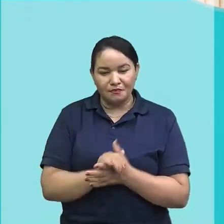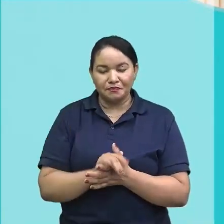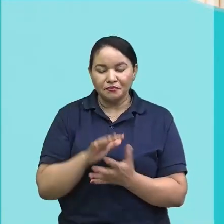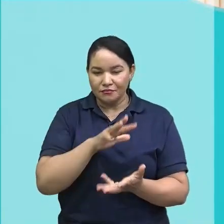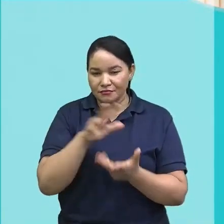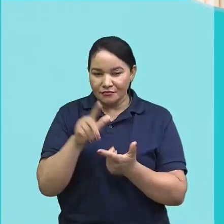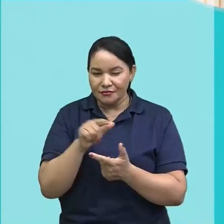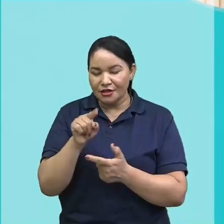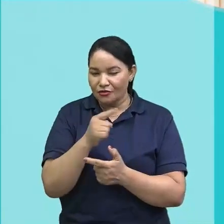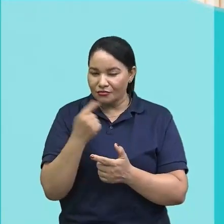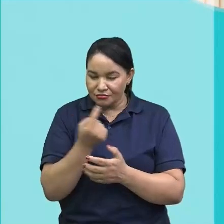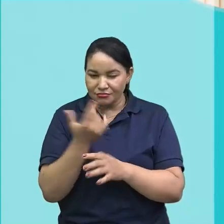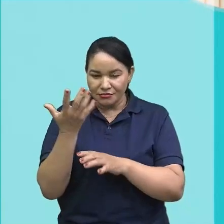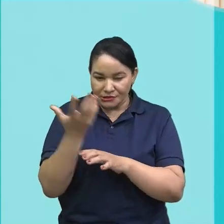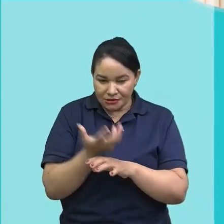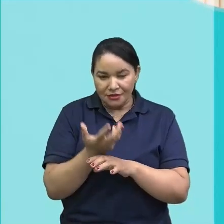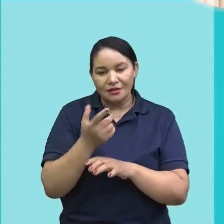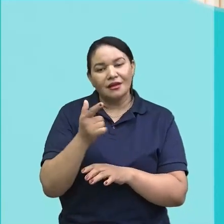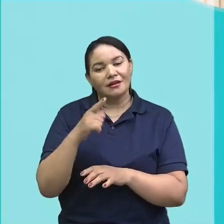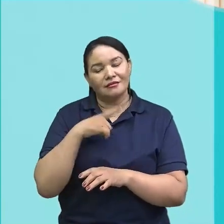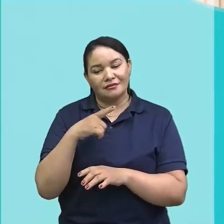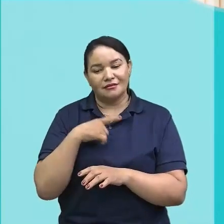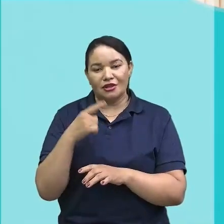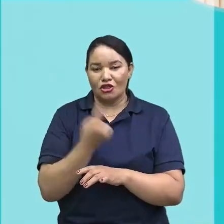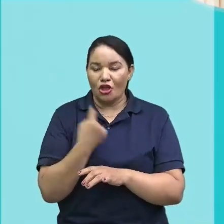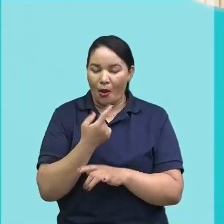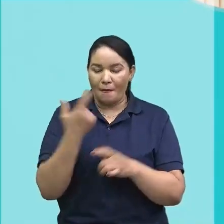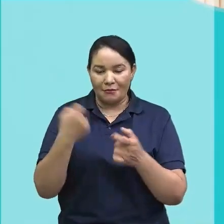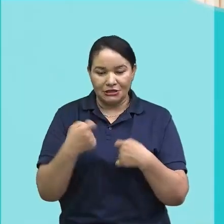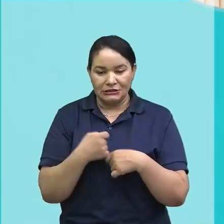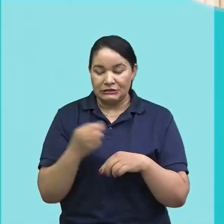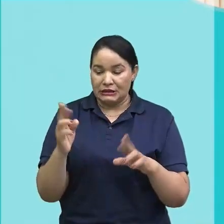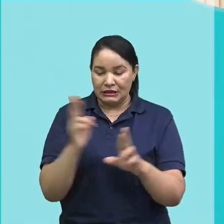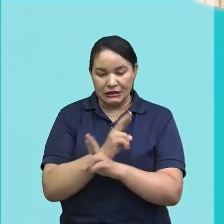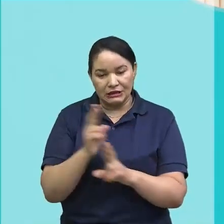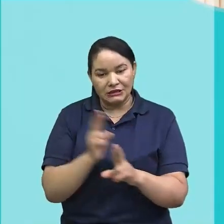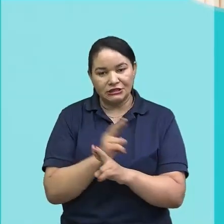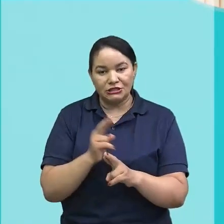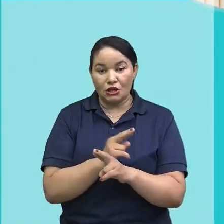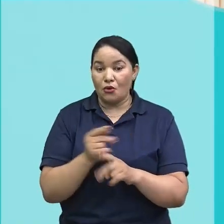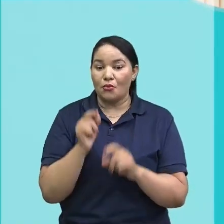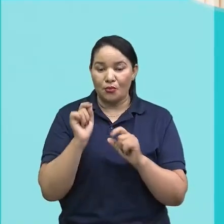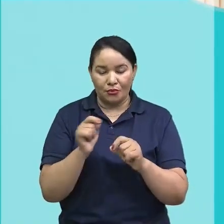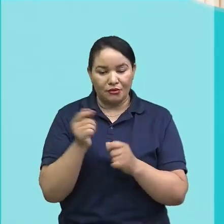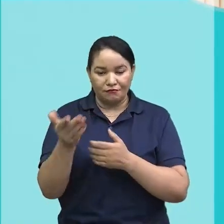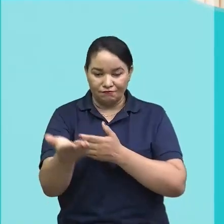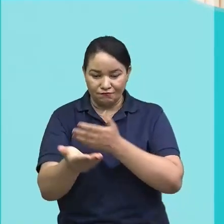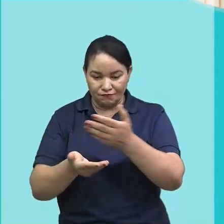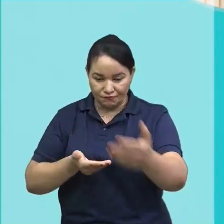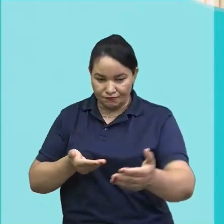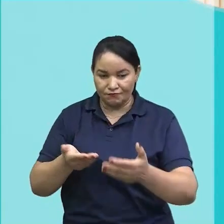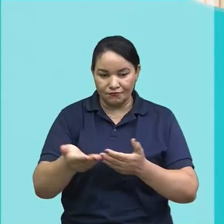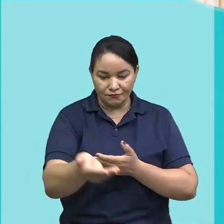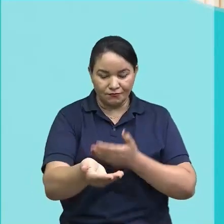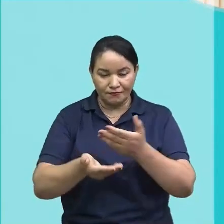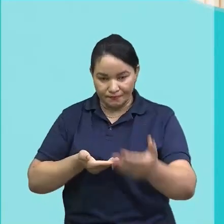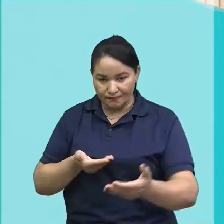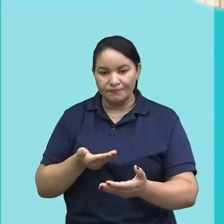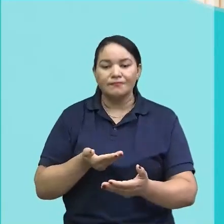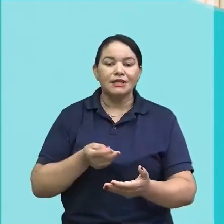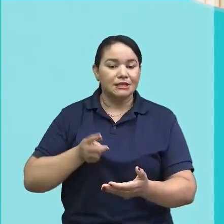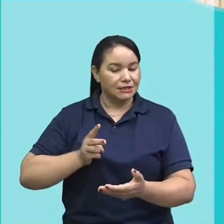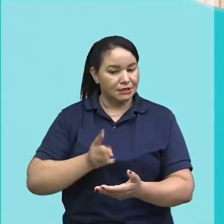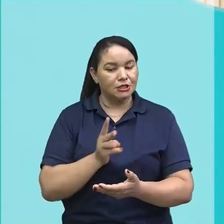somos cosmo? É exatamente isso. É uma relação que vai e volta. Então, nós precisamos